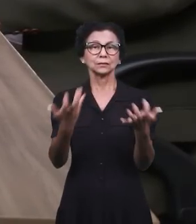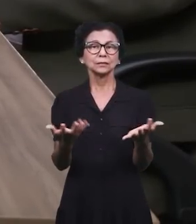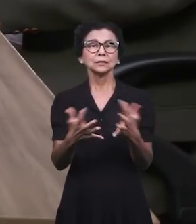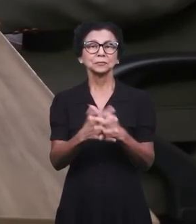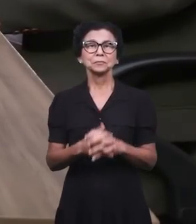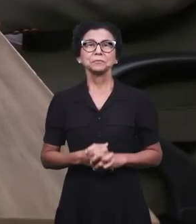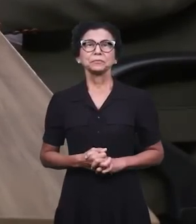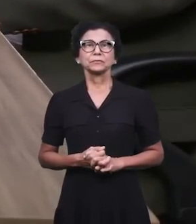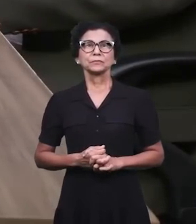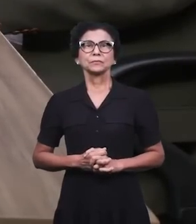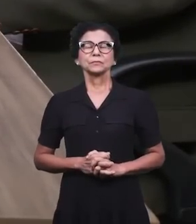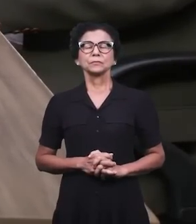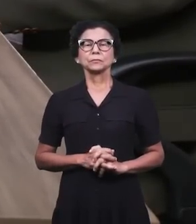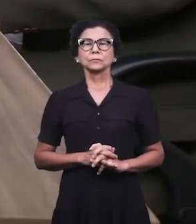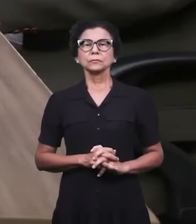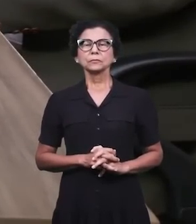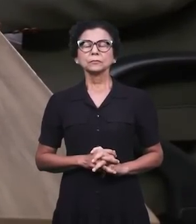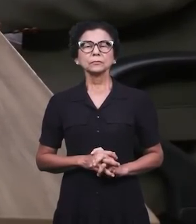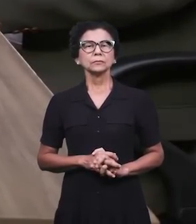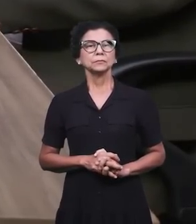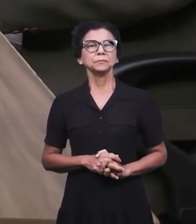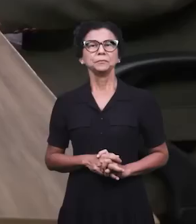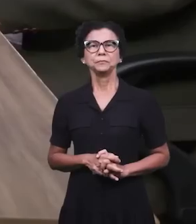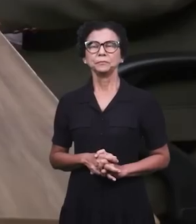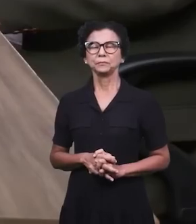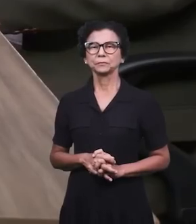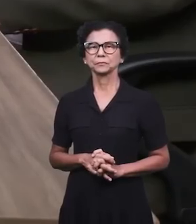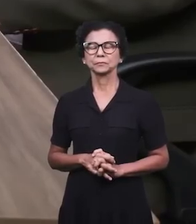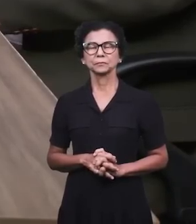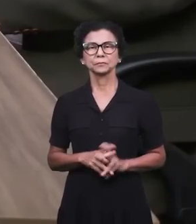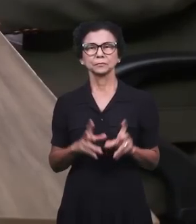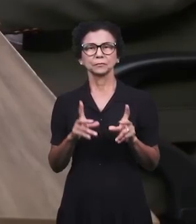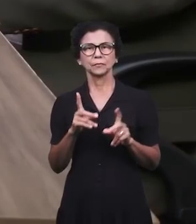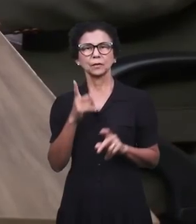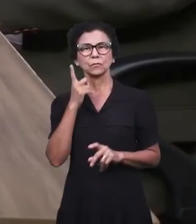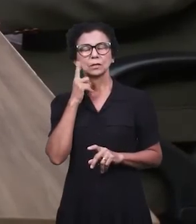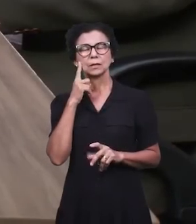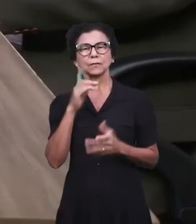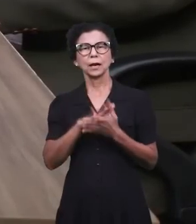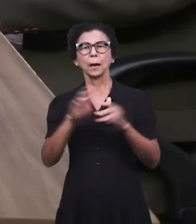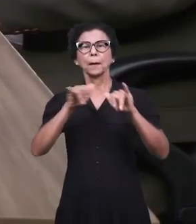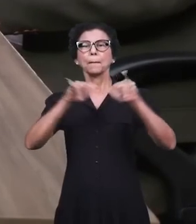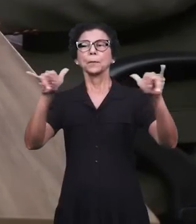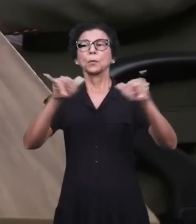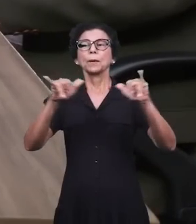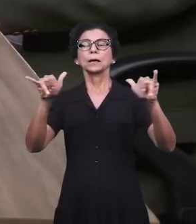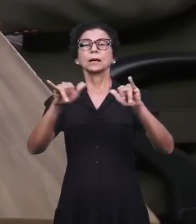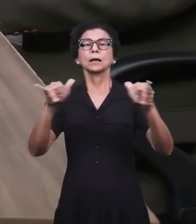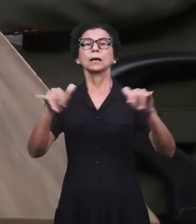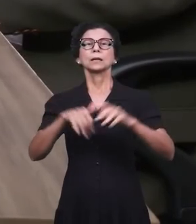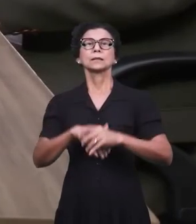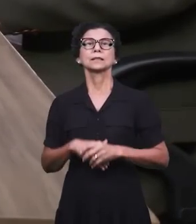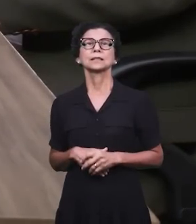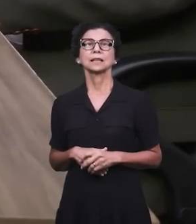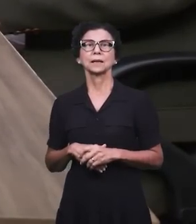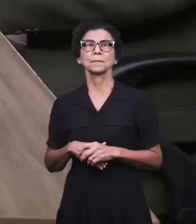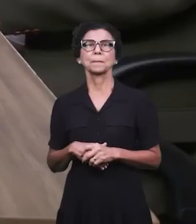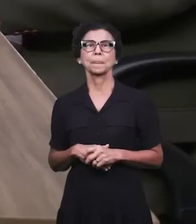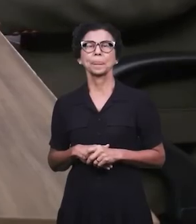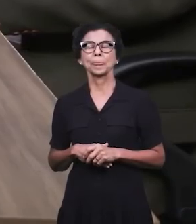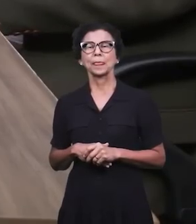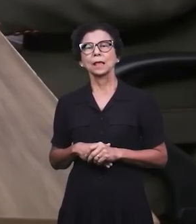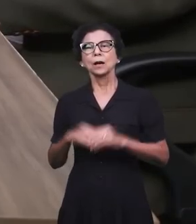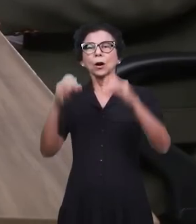Uhum. quando você fala todos esses projetos, hoje você às vezes vê muita propaganda, o pessoal entrando em obra com aqueles óculos de realidade